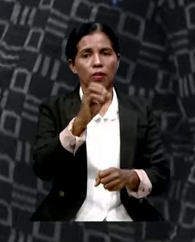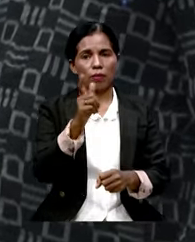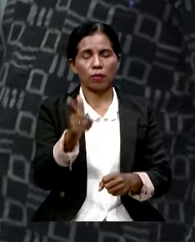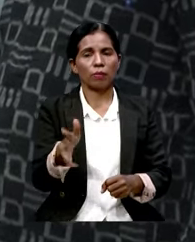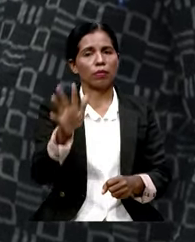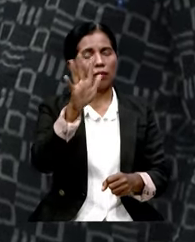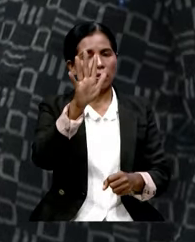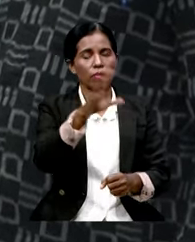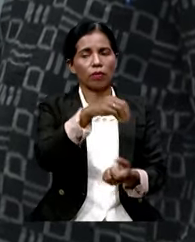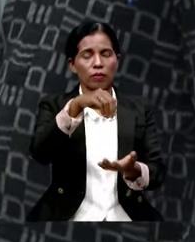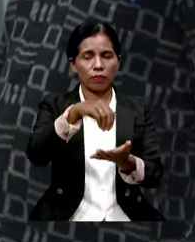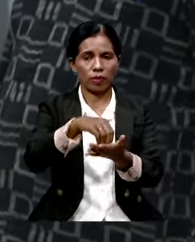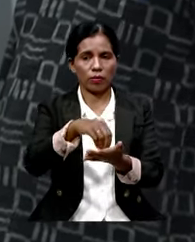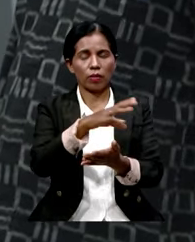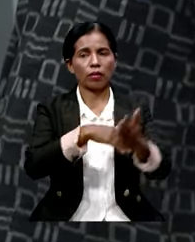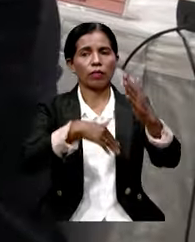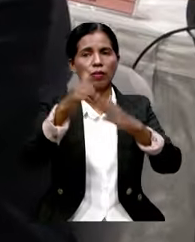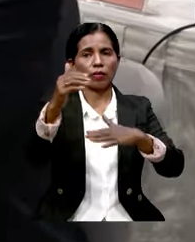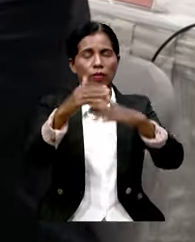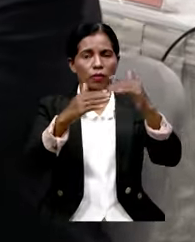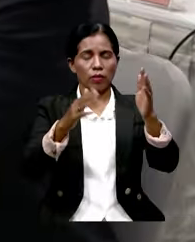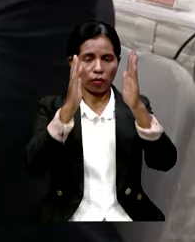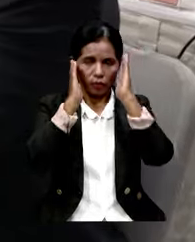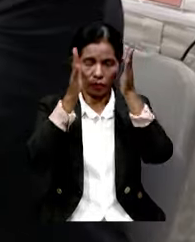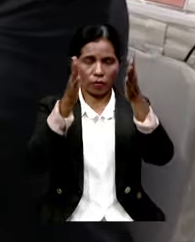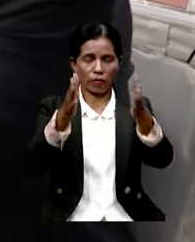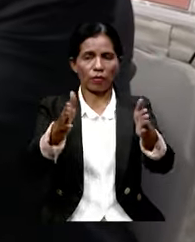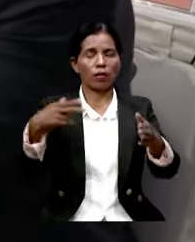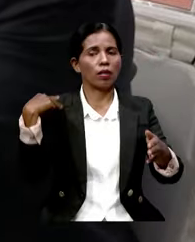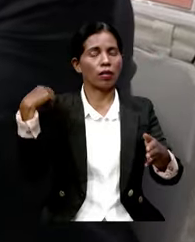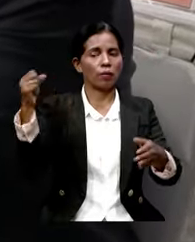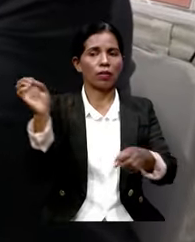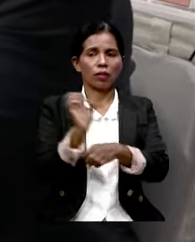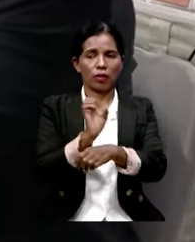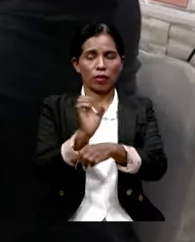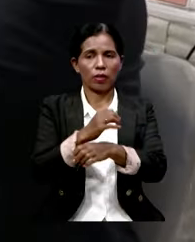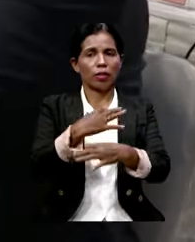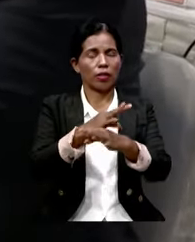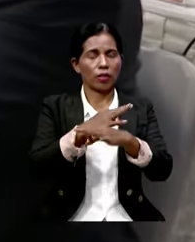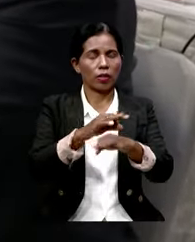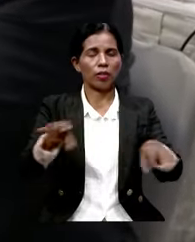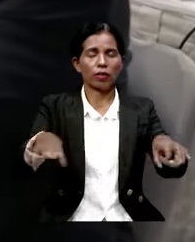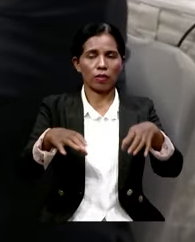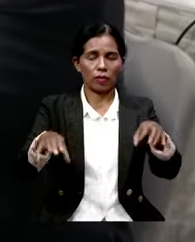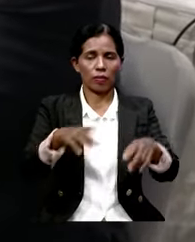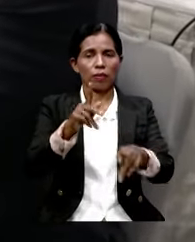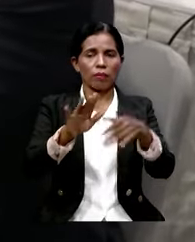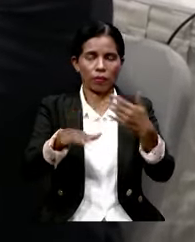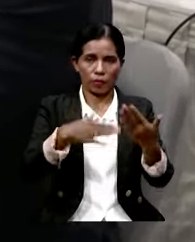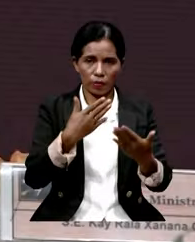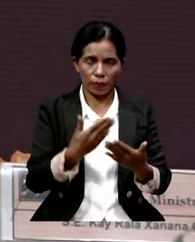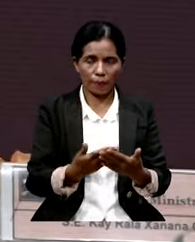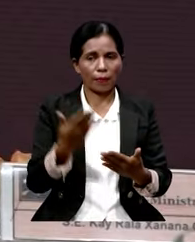tema investimento ia infraestrutura estratégico hakbi te economia no hadiak bem-estar cidadão nian. Ia